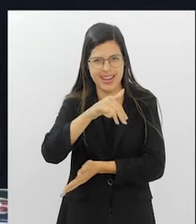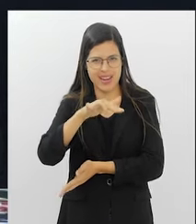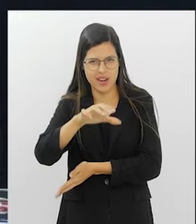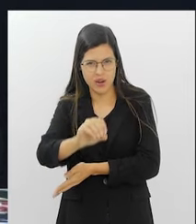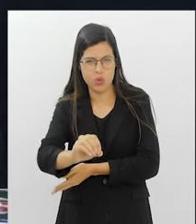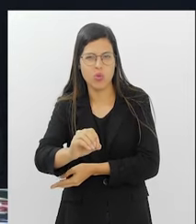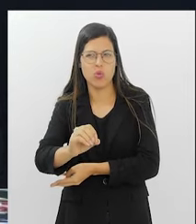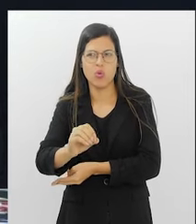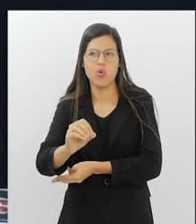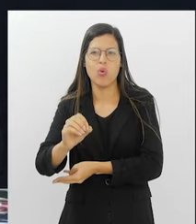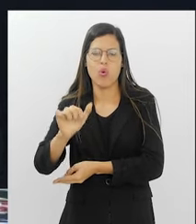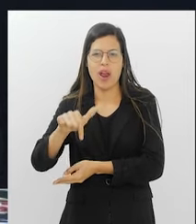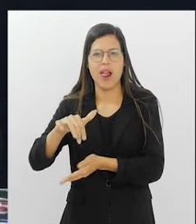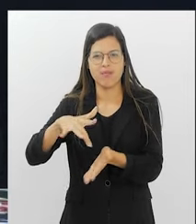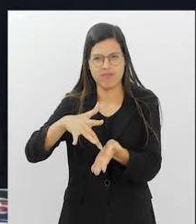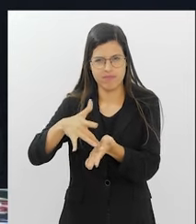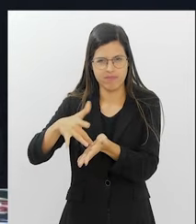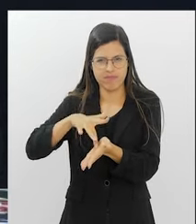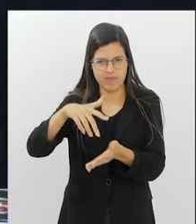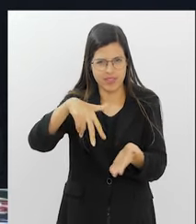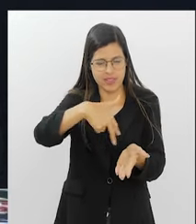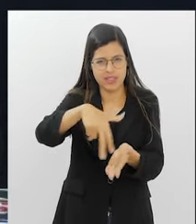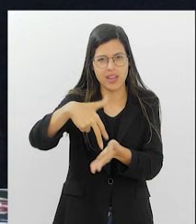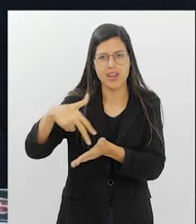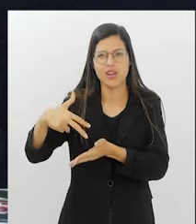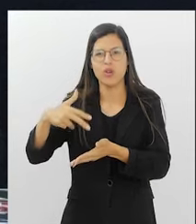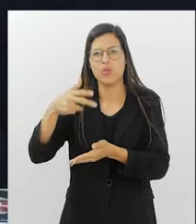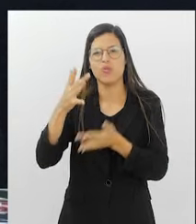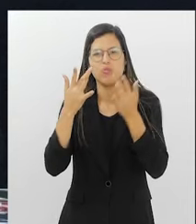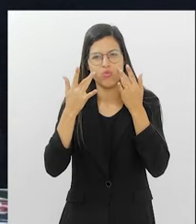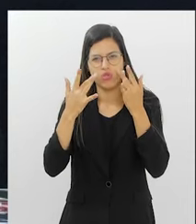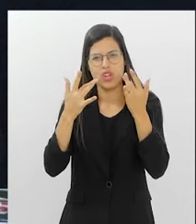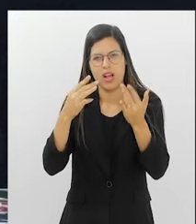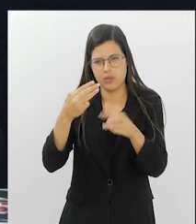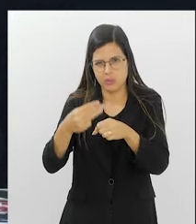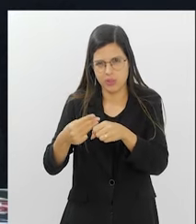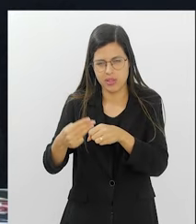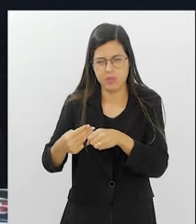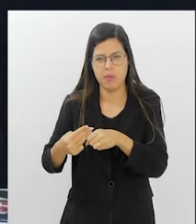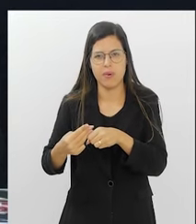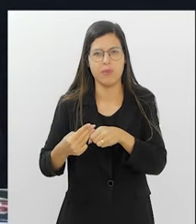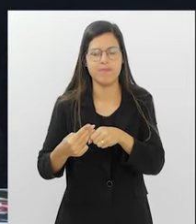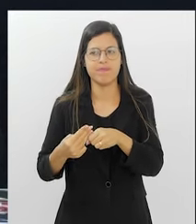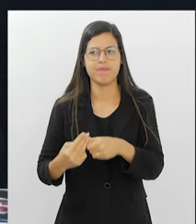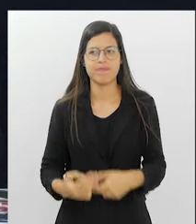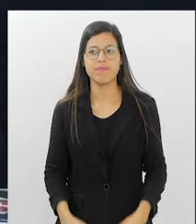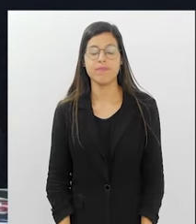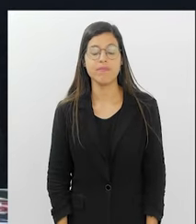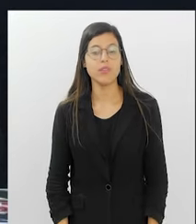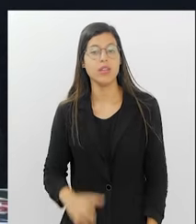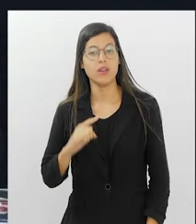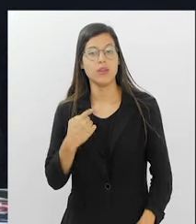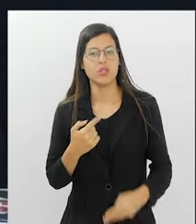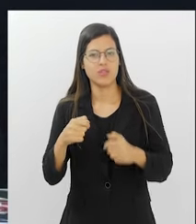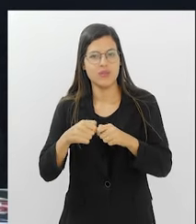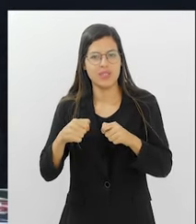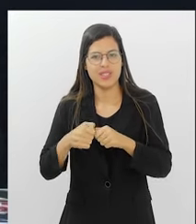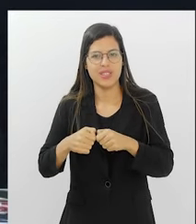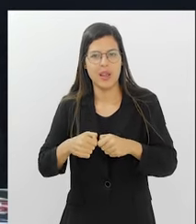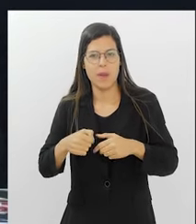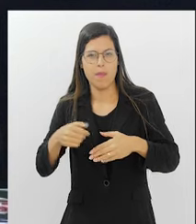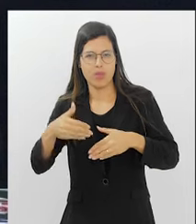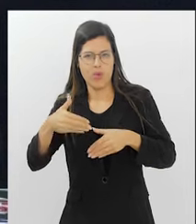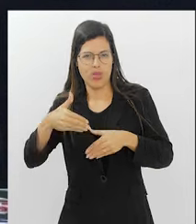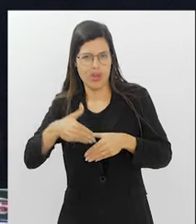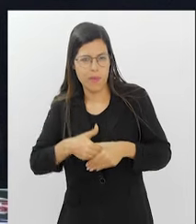Giovanetti que era um antigo balarin do Teatro Municipal também tinha academia de dança né E fizemos os